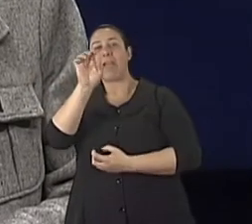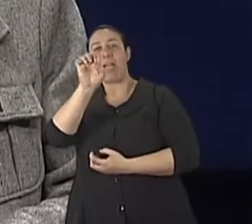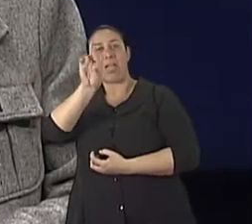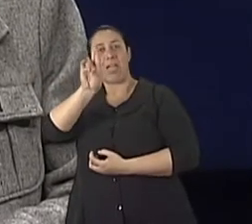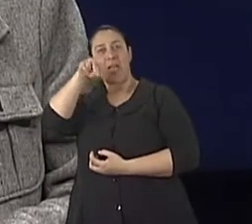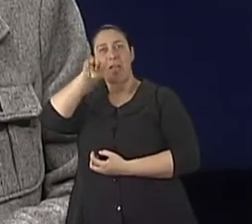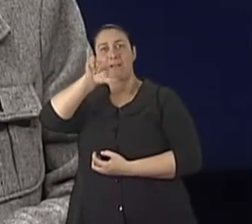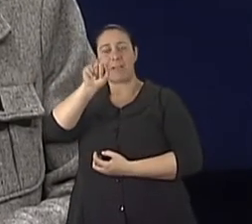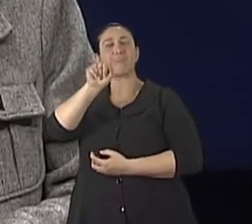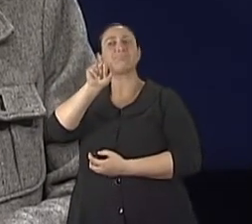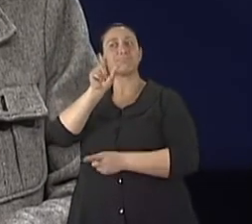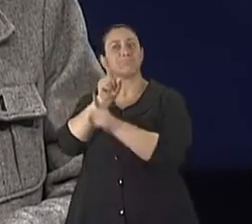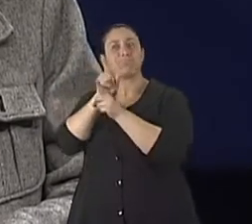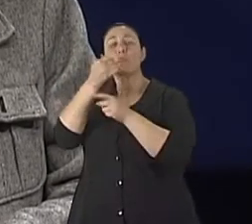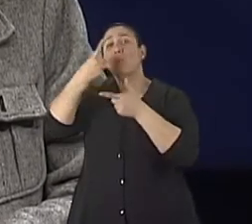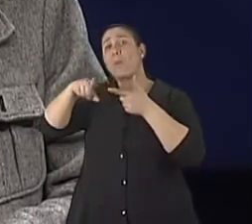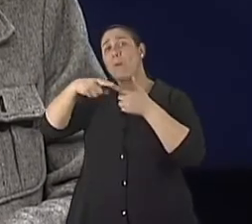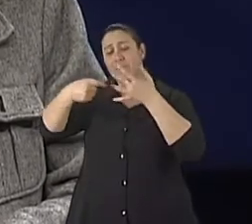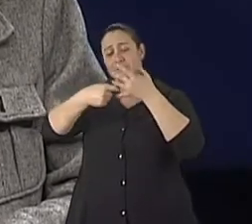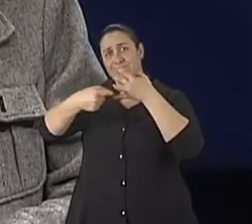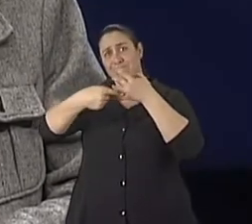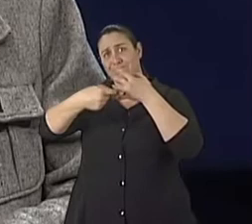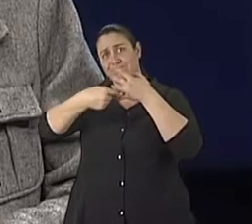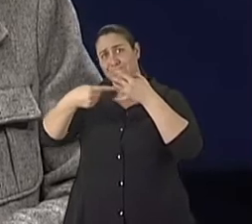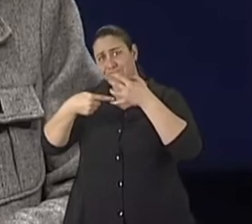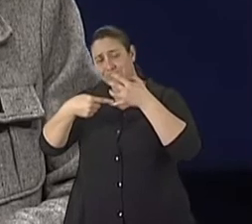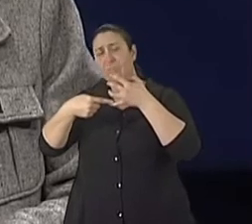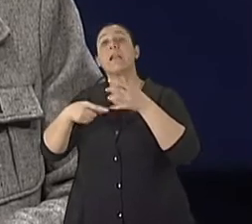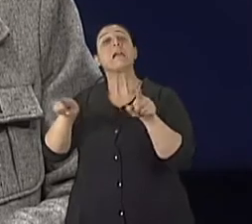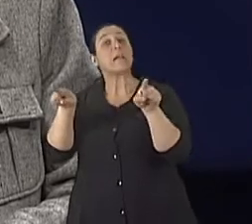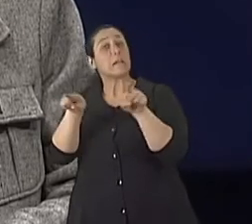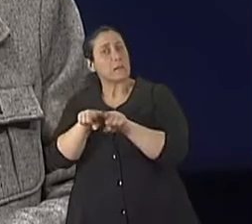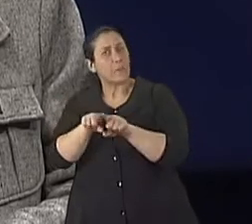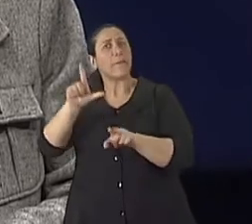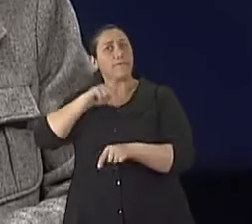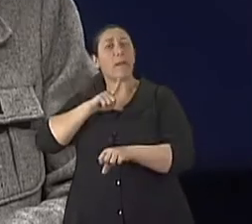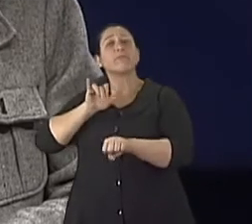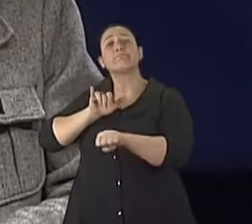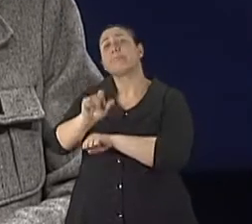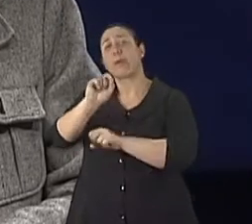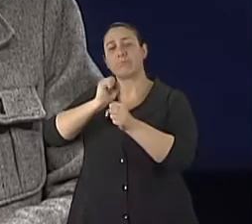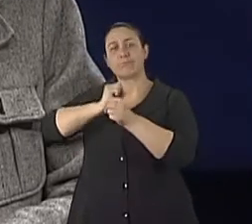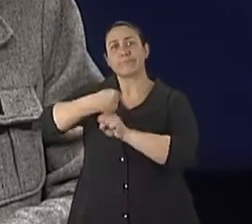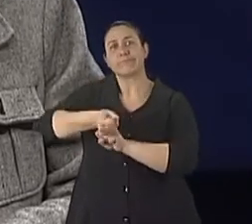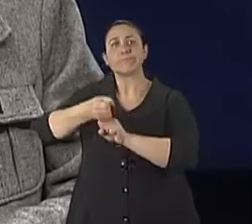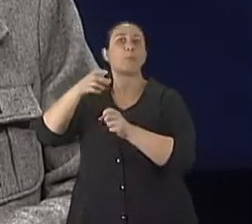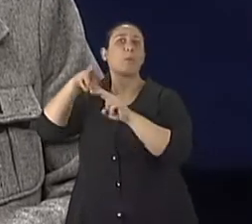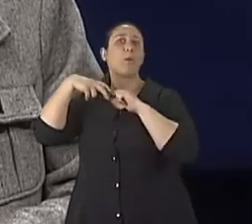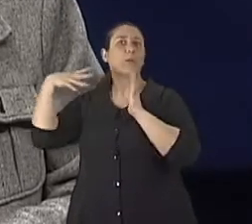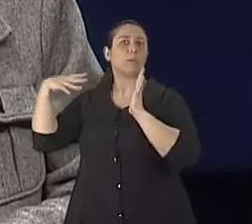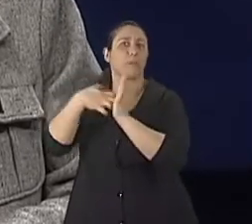a gente tem também a parte hoje com a grande número de traumas e acidentes automobilísticos as fraturas também